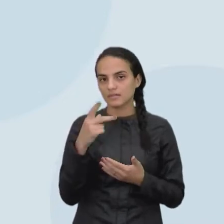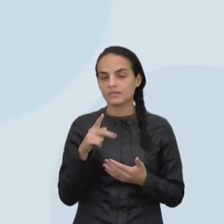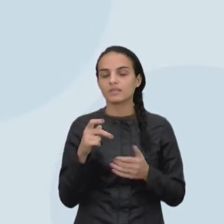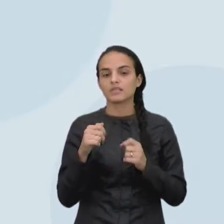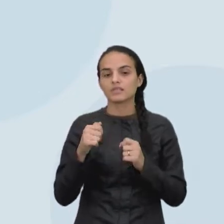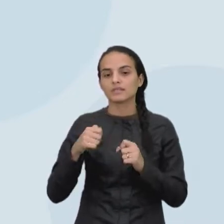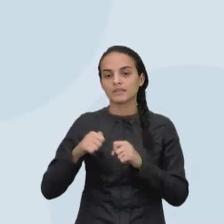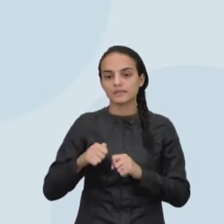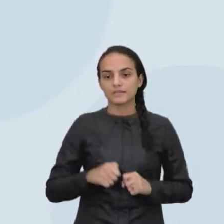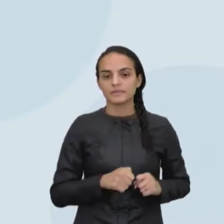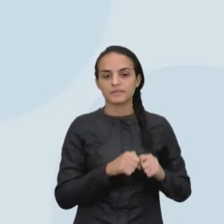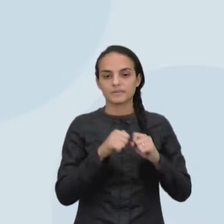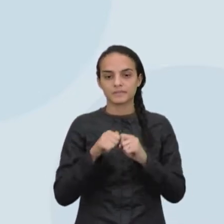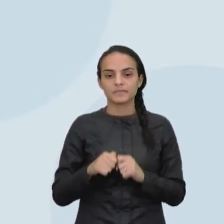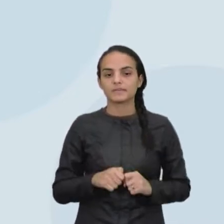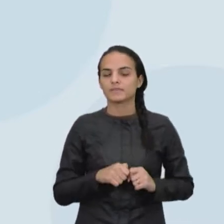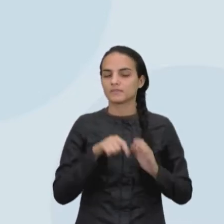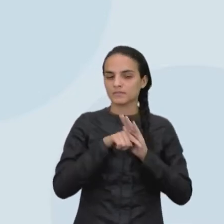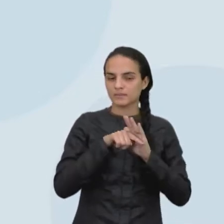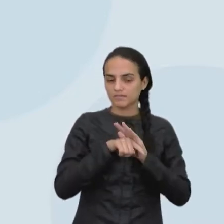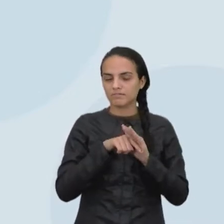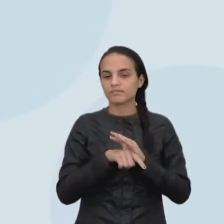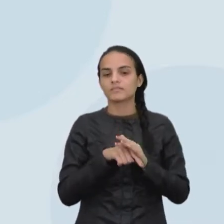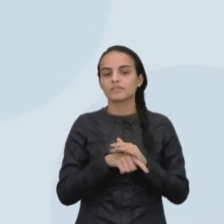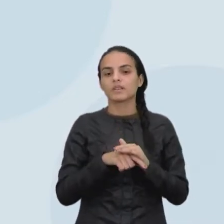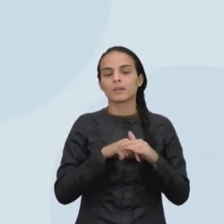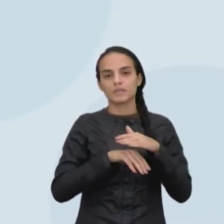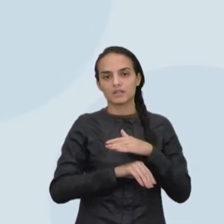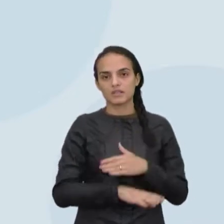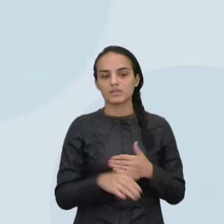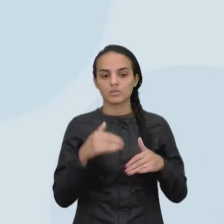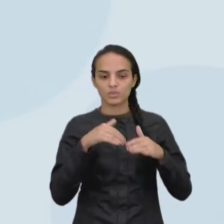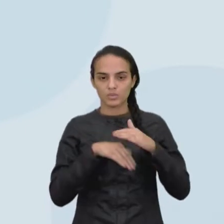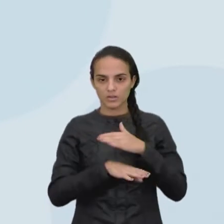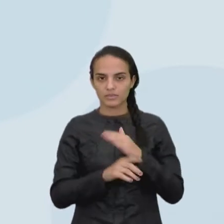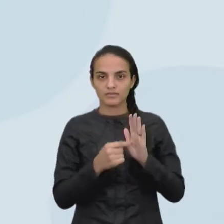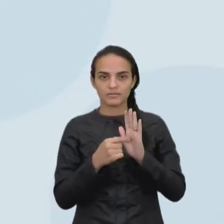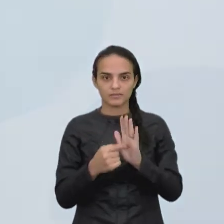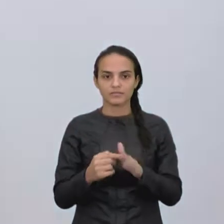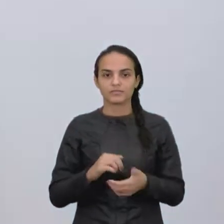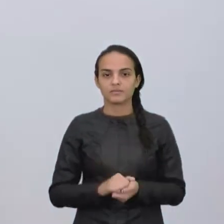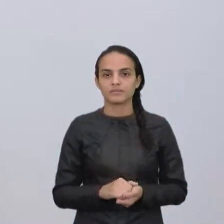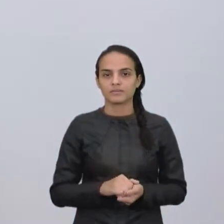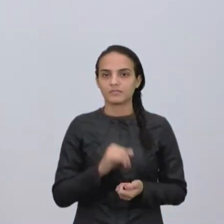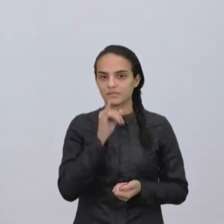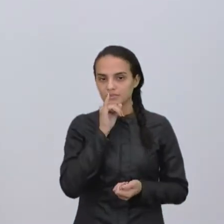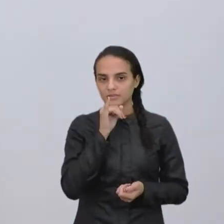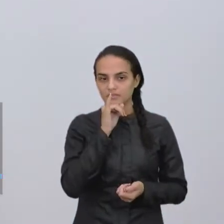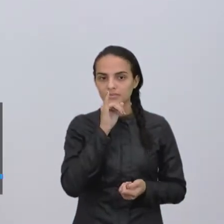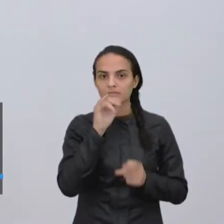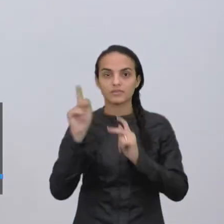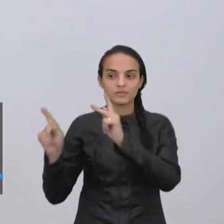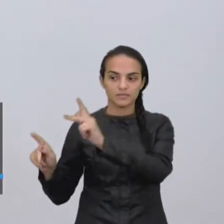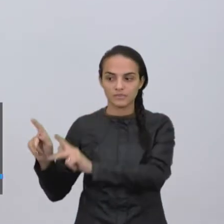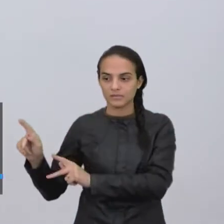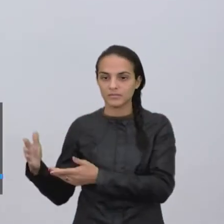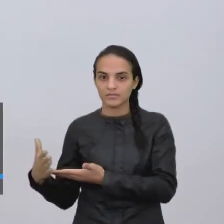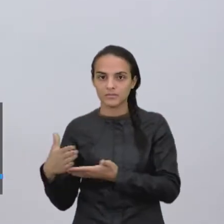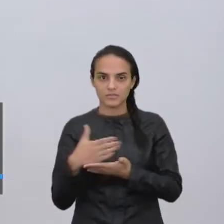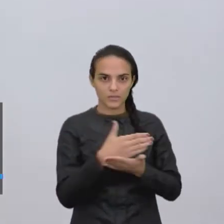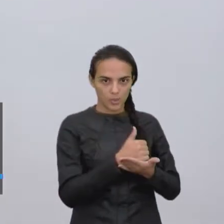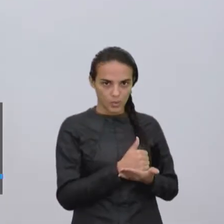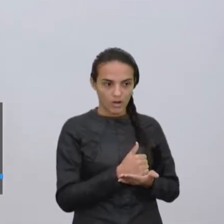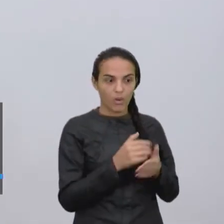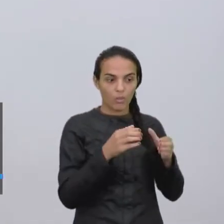a realização de análise e de apresentação de dados. Aqui, a gente está falando em pegar uma parte da população, selecionar